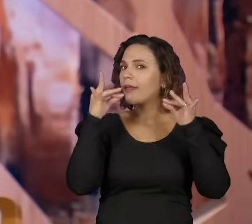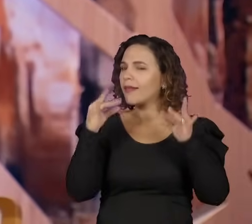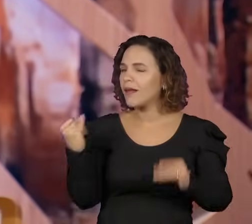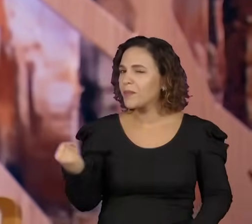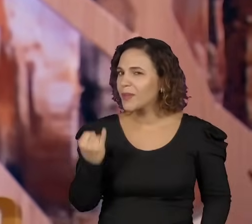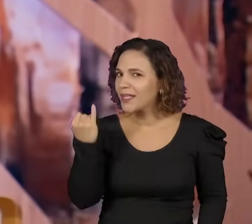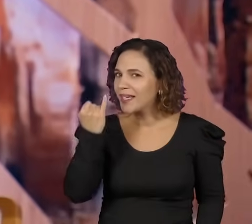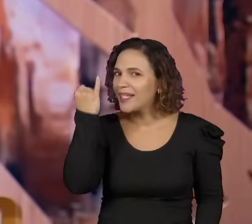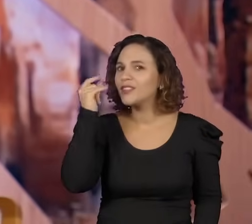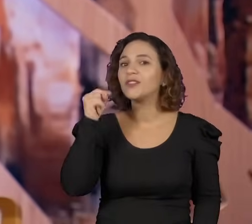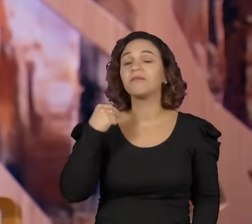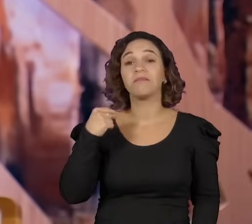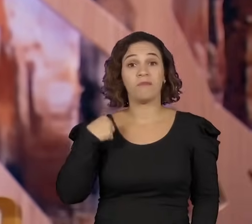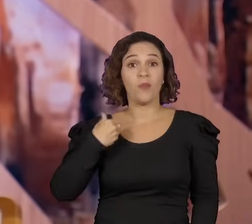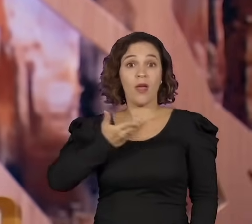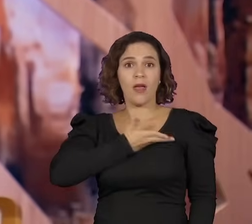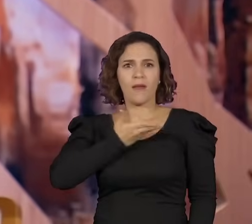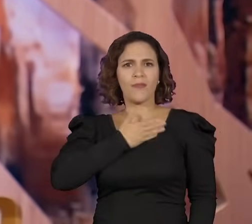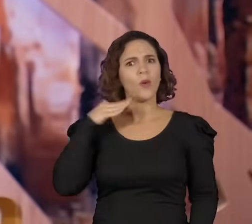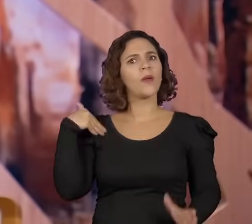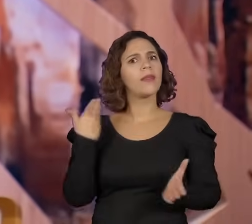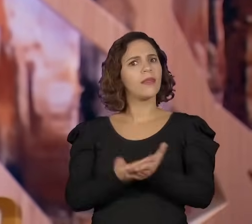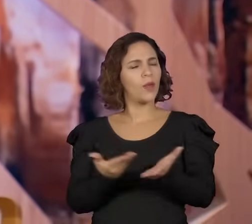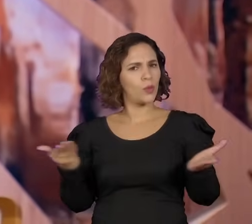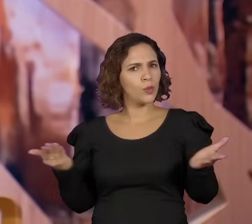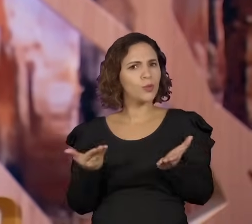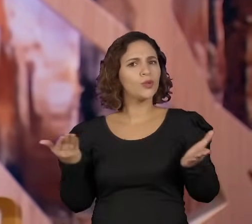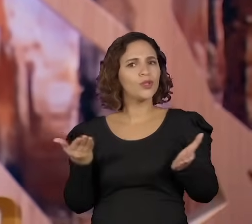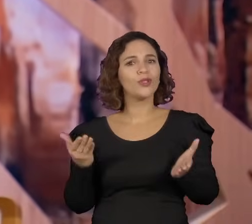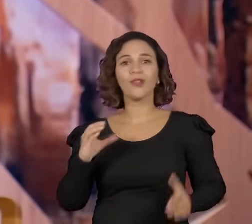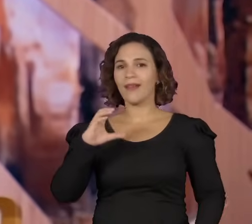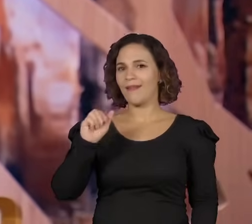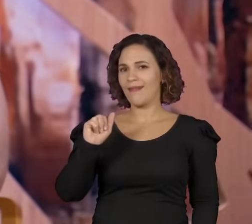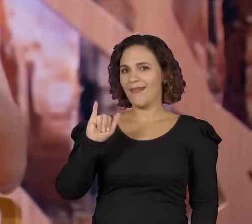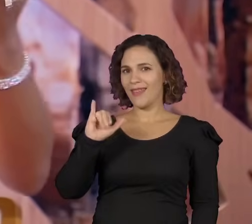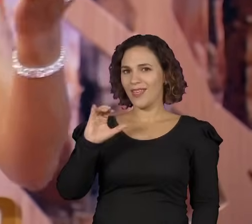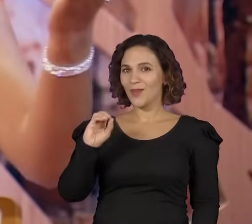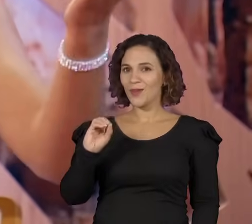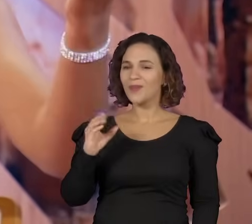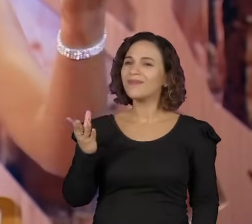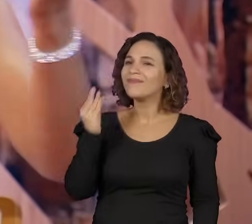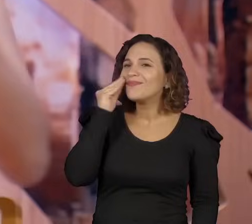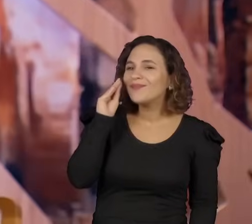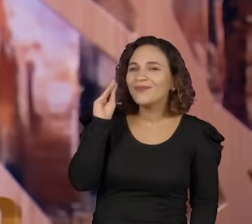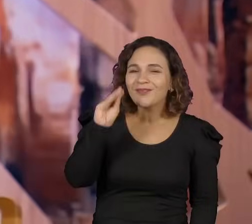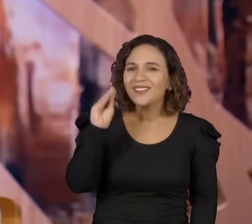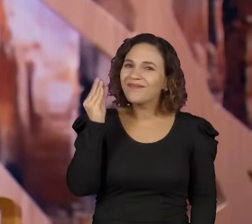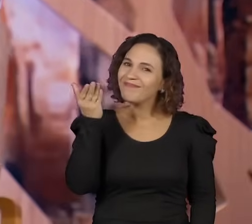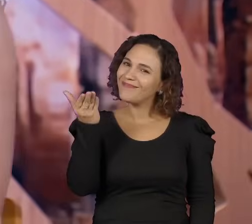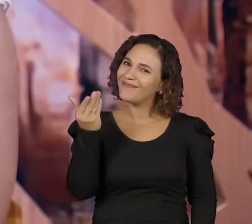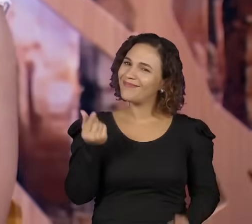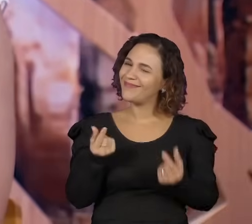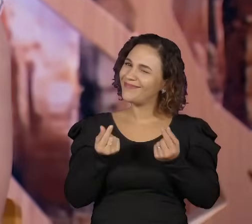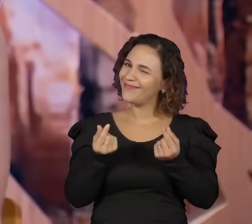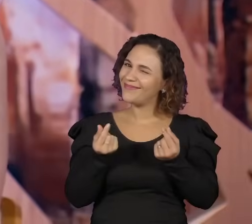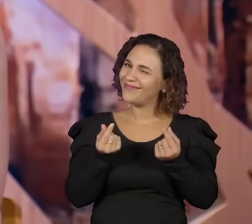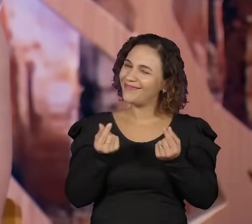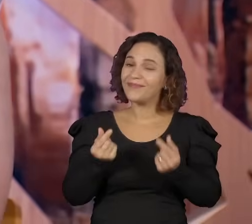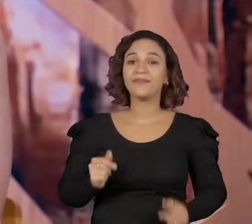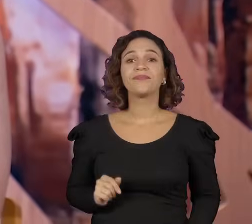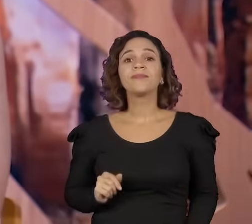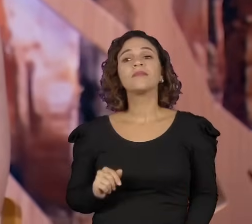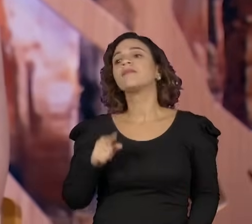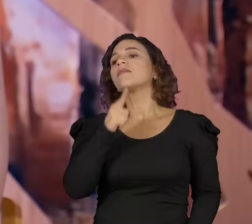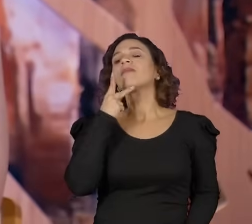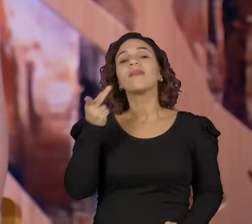que foi um amigo meu, que é meu amigo, muito amigo meu até hoje, que é o Caio. Uhum. Inclusive, um beijo, Caio. Que quando